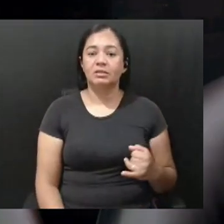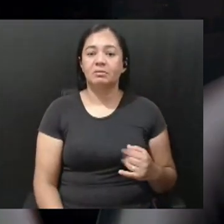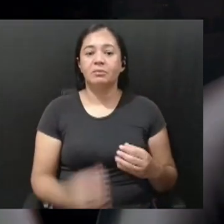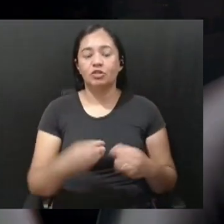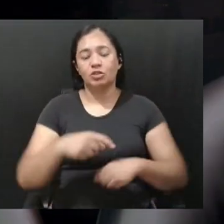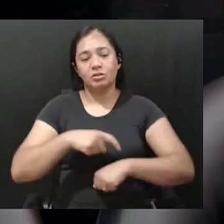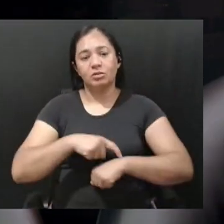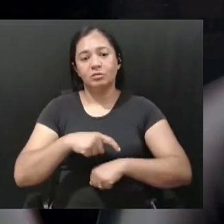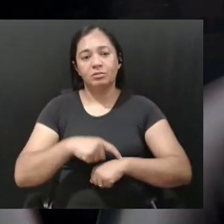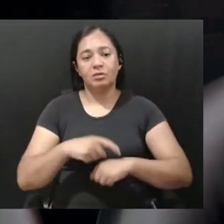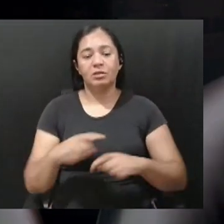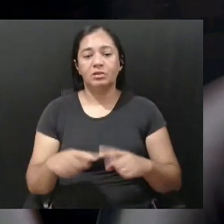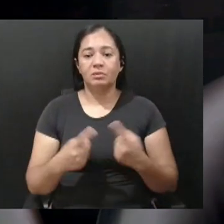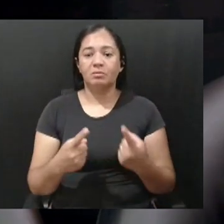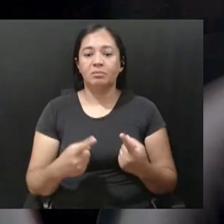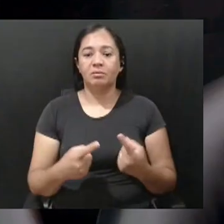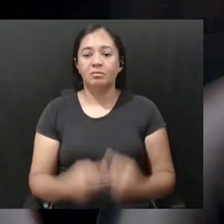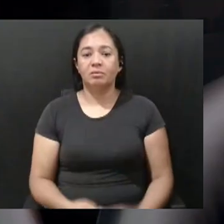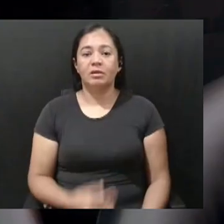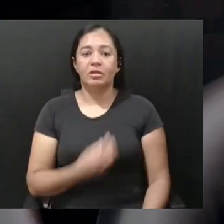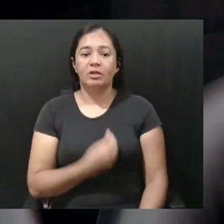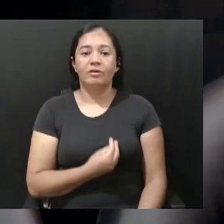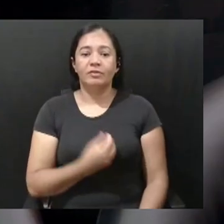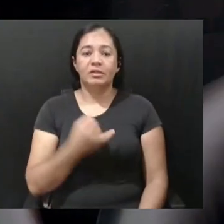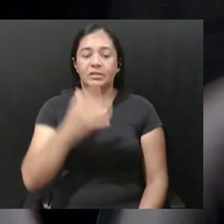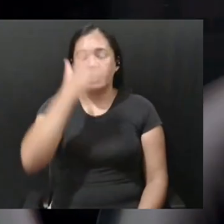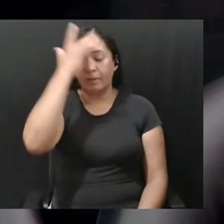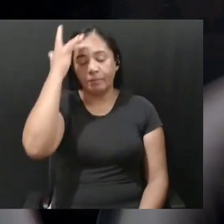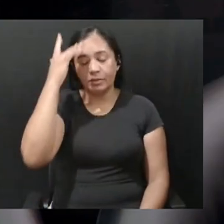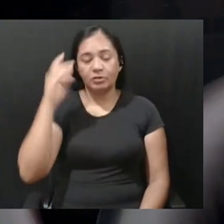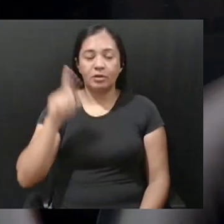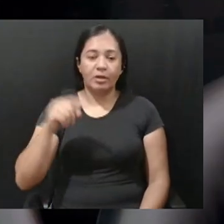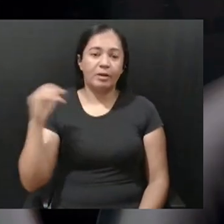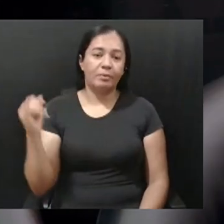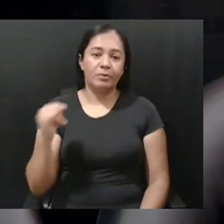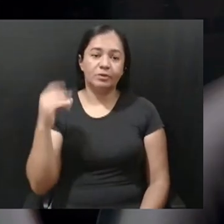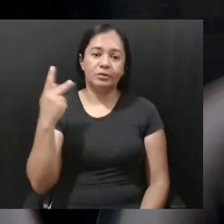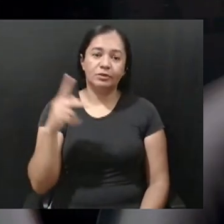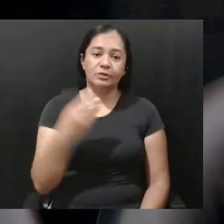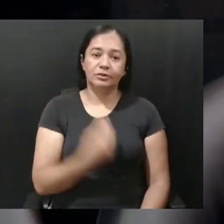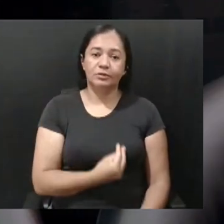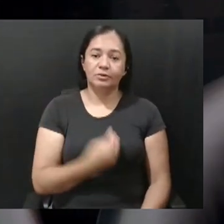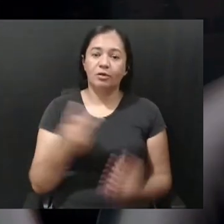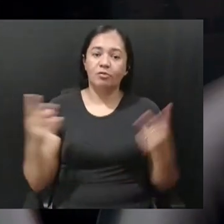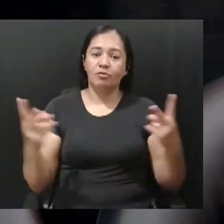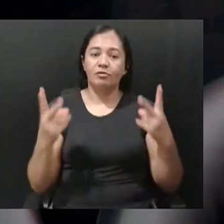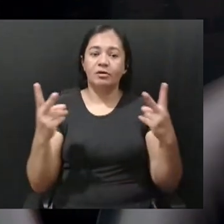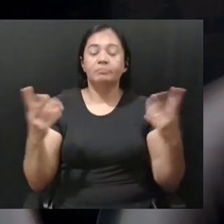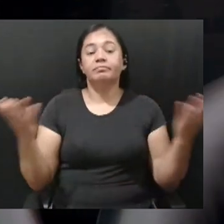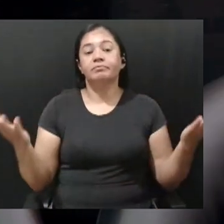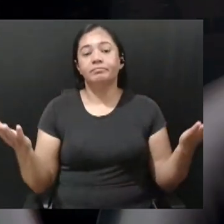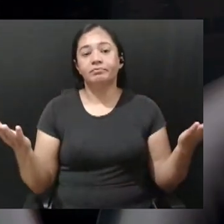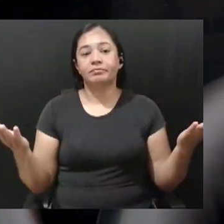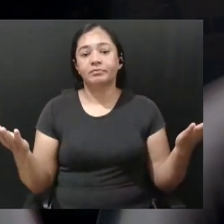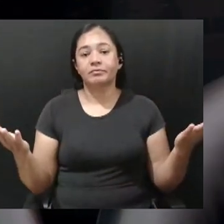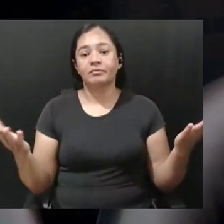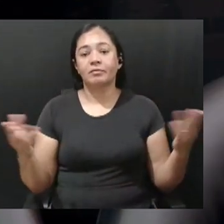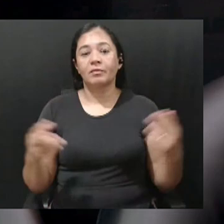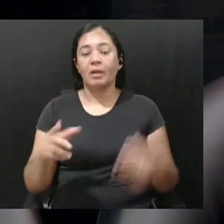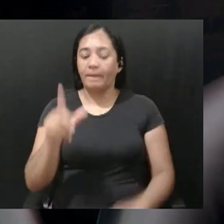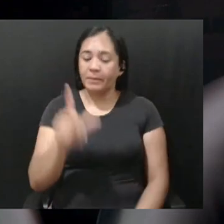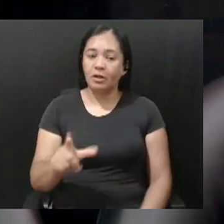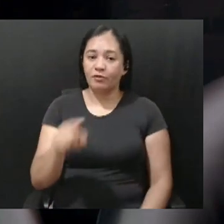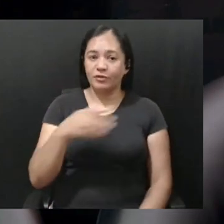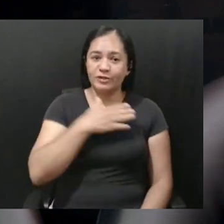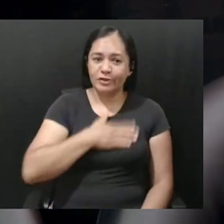muito pra vida se a pessoa não for importante, tiver algum Uhum. valor ali pra você. Então, assim, pela lógica, você gosta daquela pessoa, você se importa